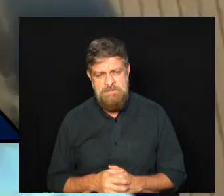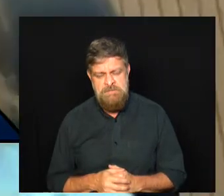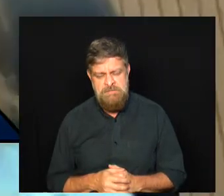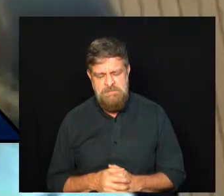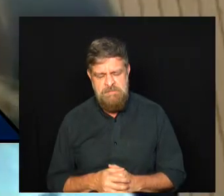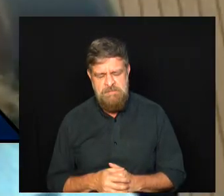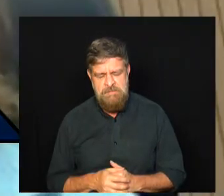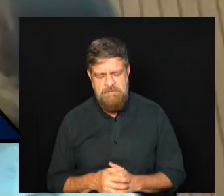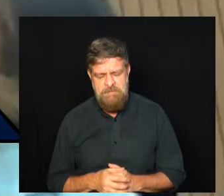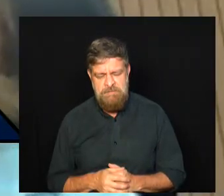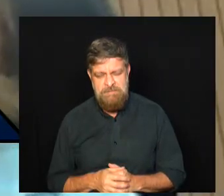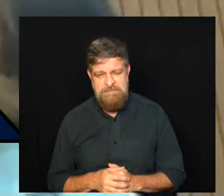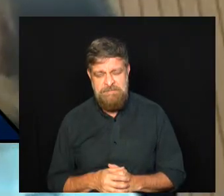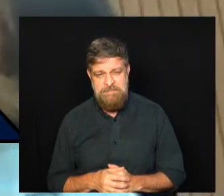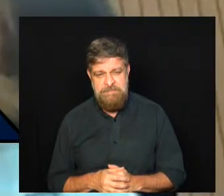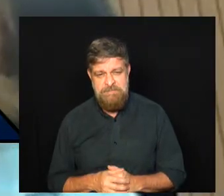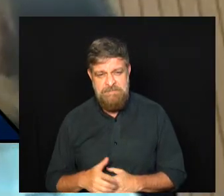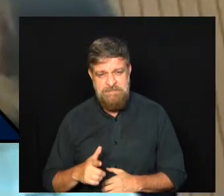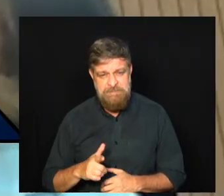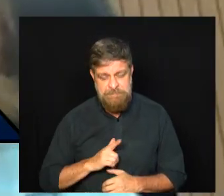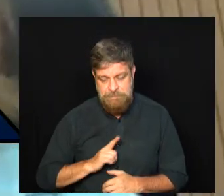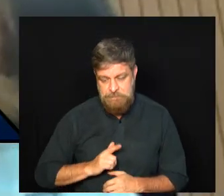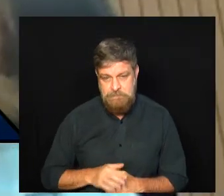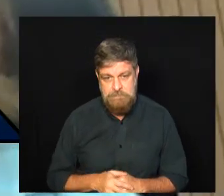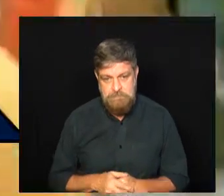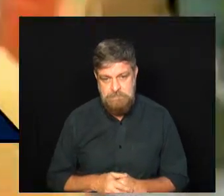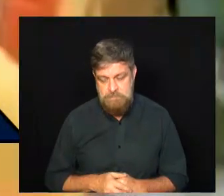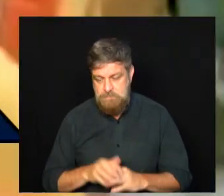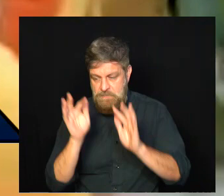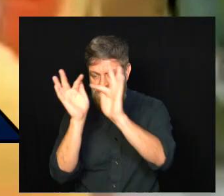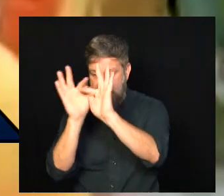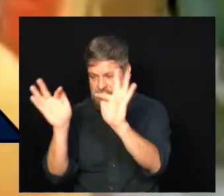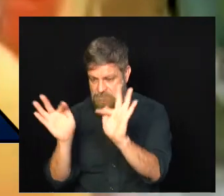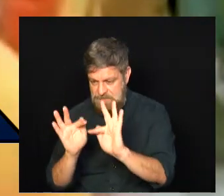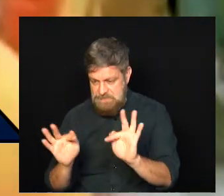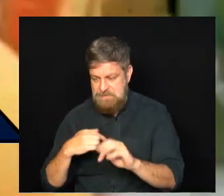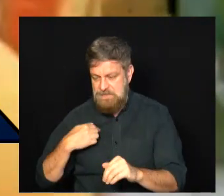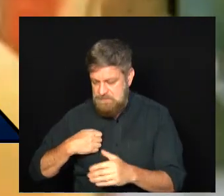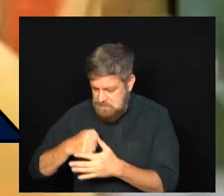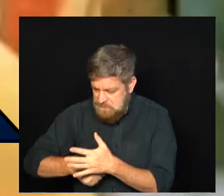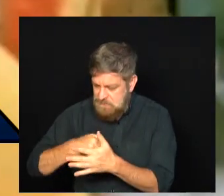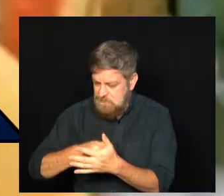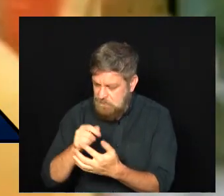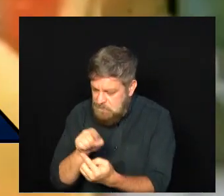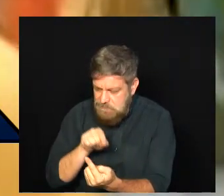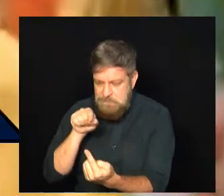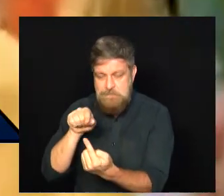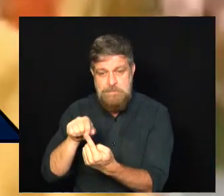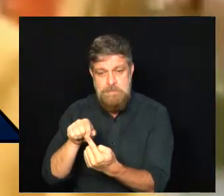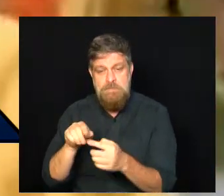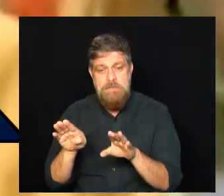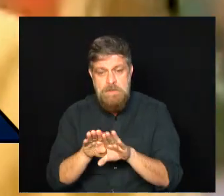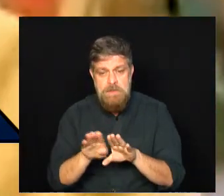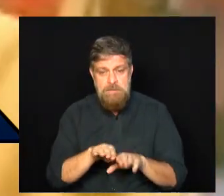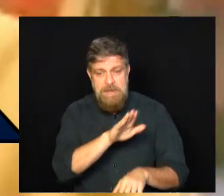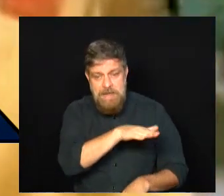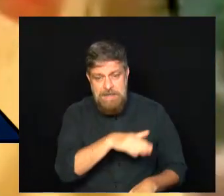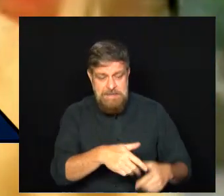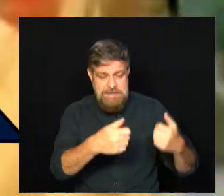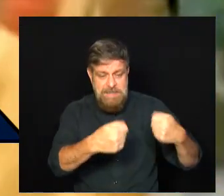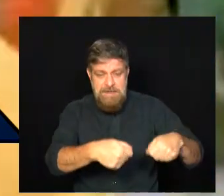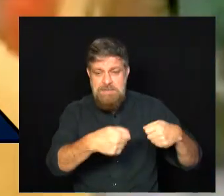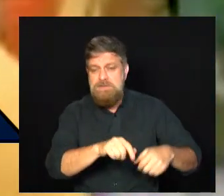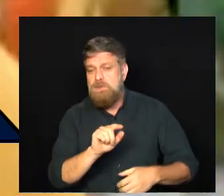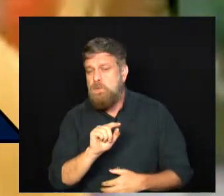né? E além do próprio direito à felicidade, que a gente luta tanto, nesse momento em particular nós